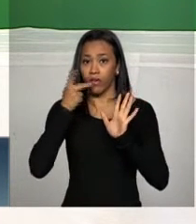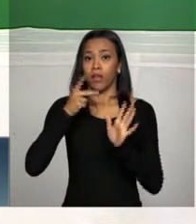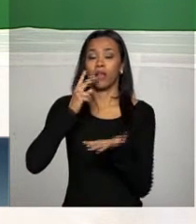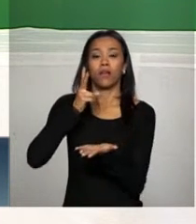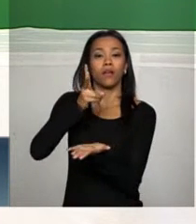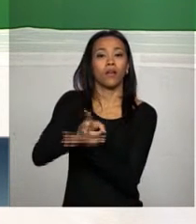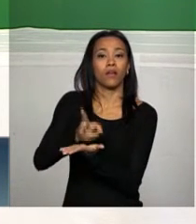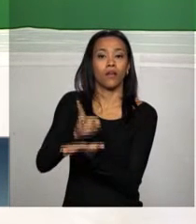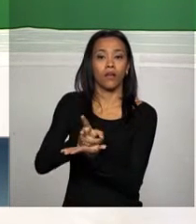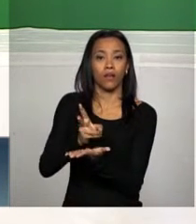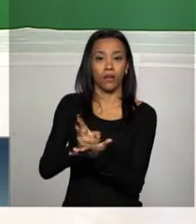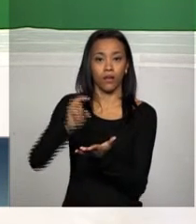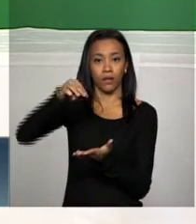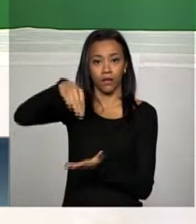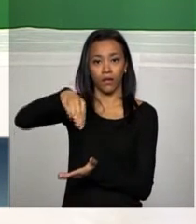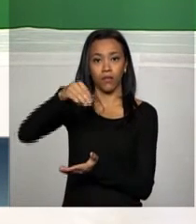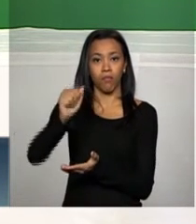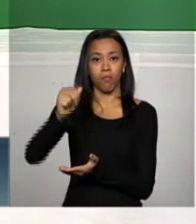manutenção,